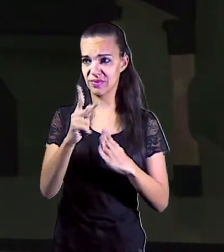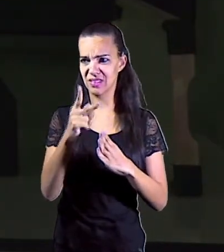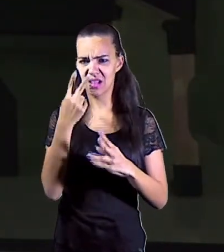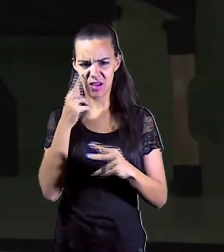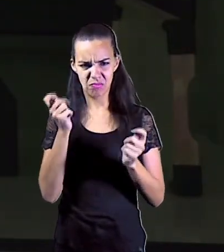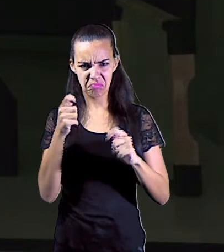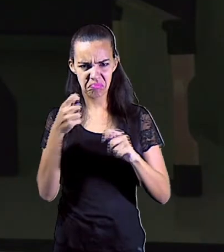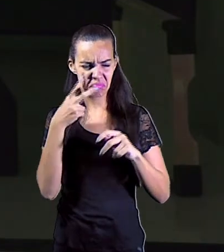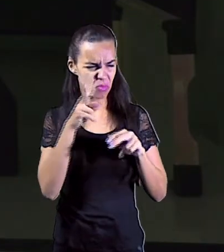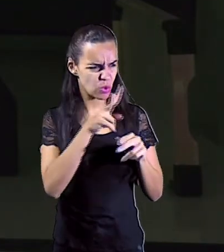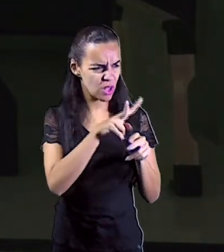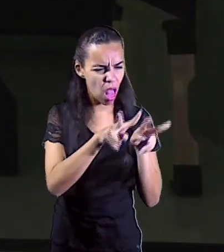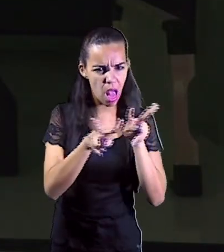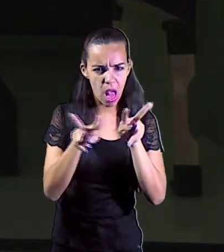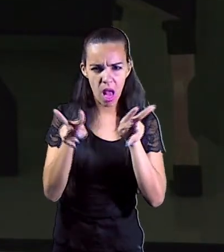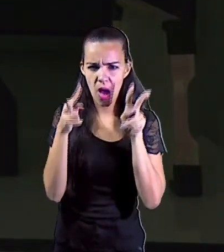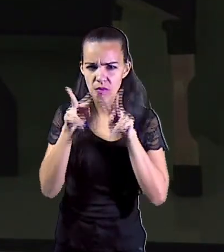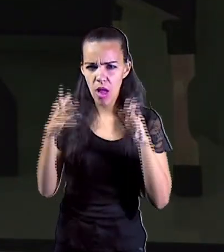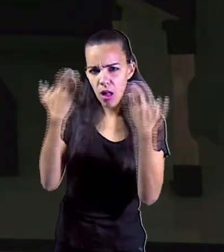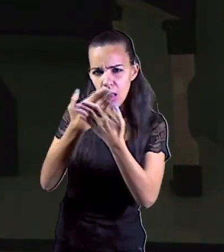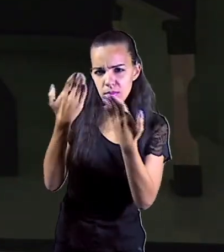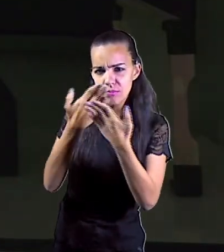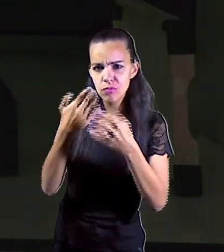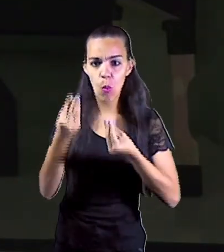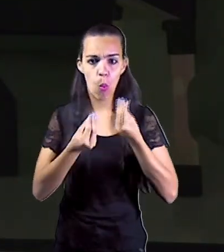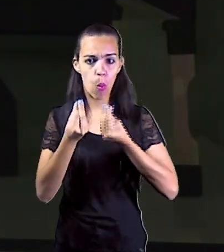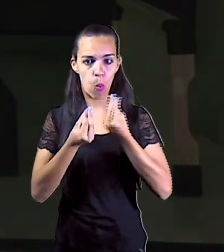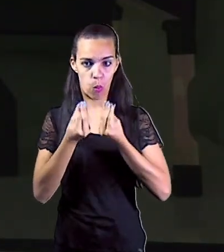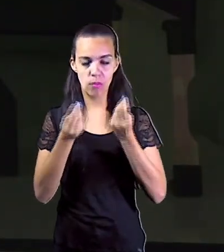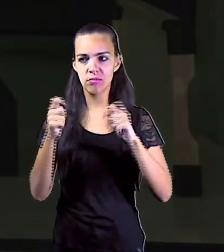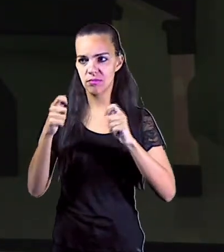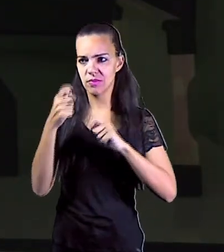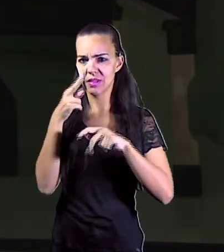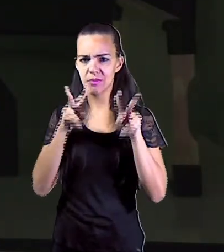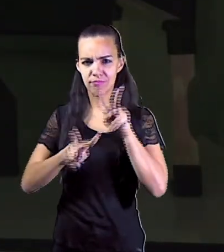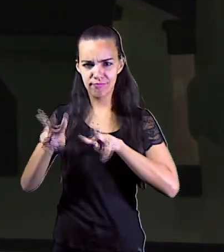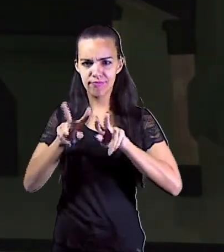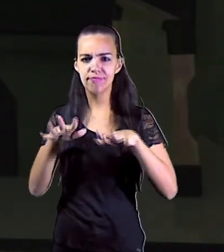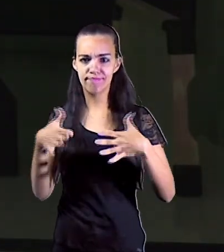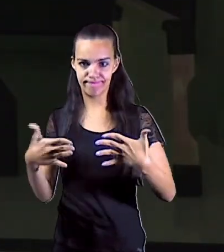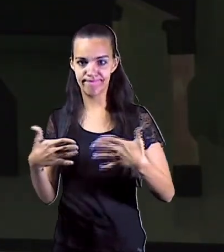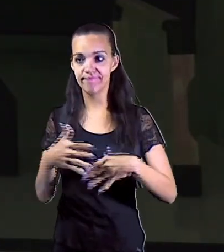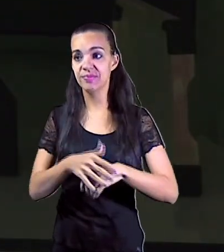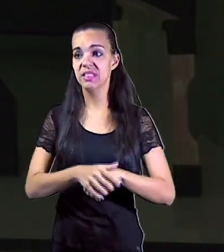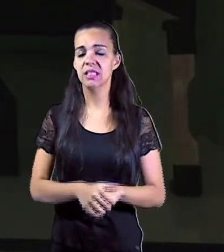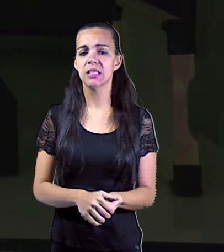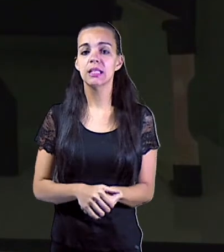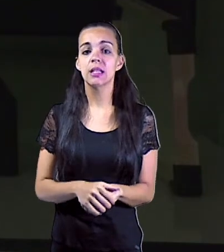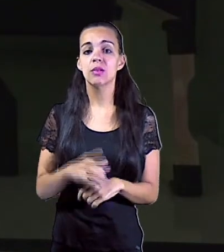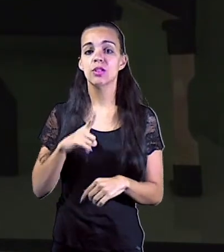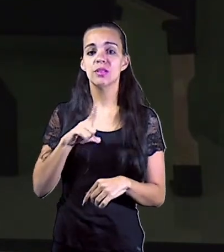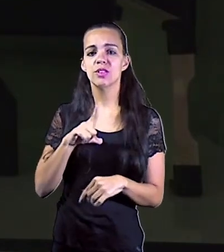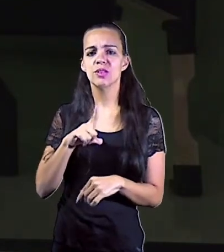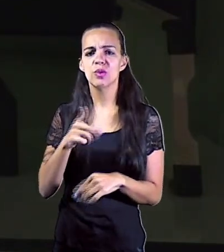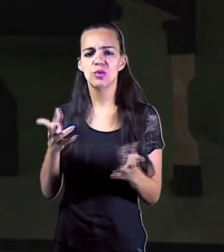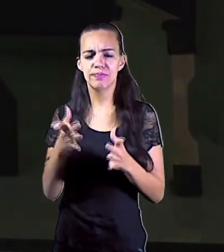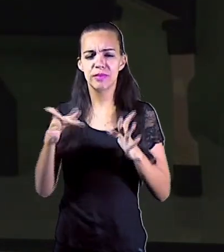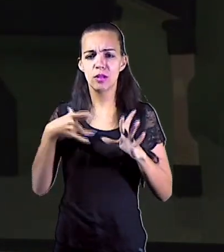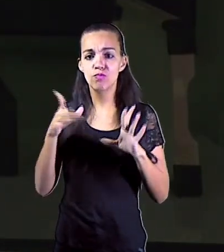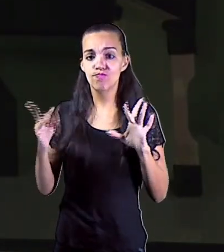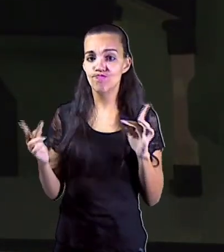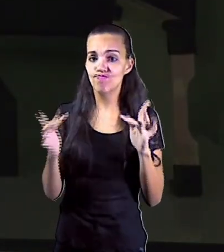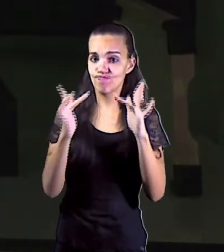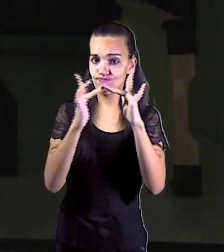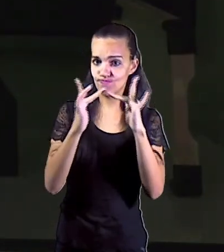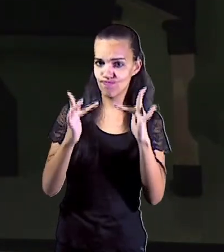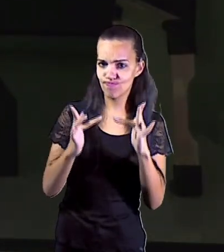objeto que está à sua volta, se você consegue ler algo que está à sua volta. Então, de acordo,